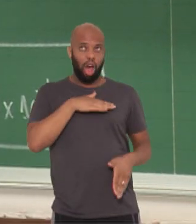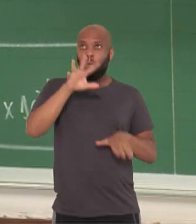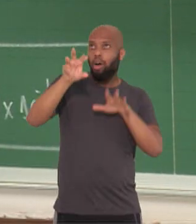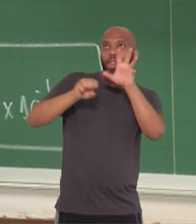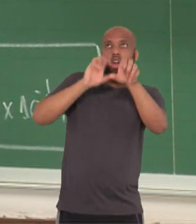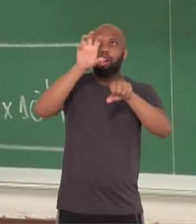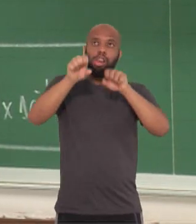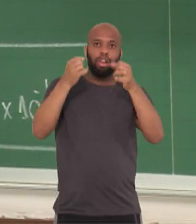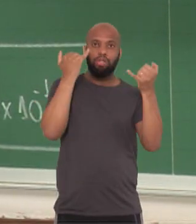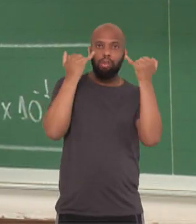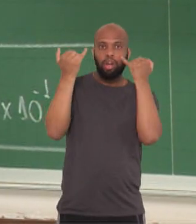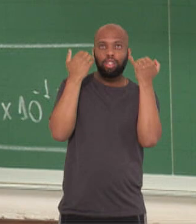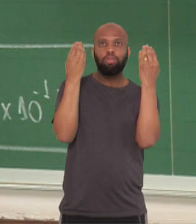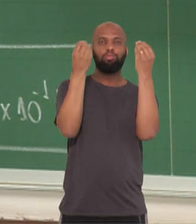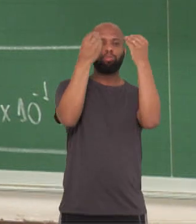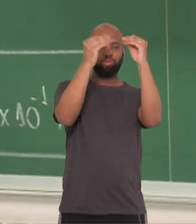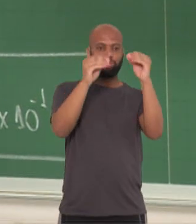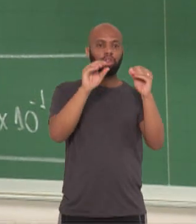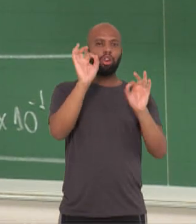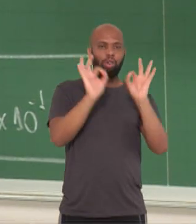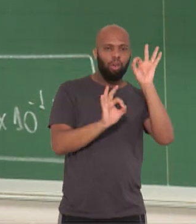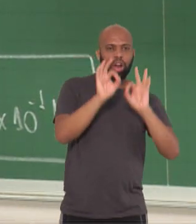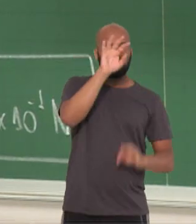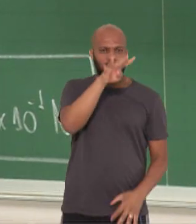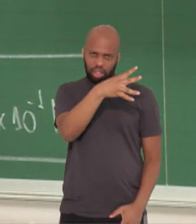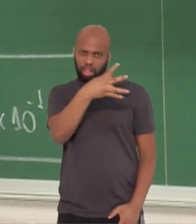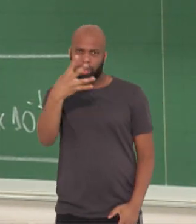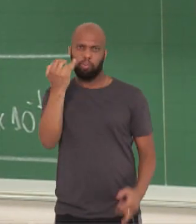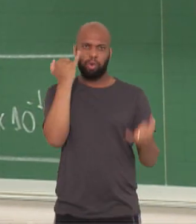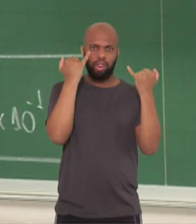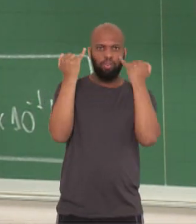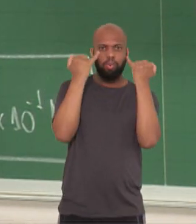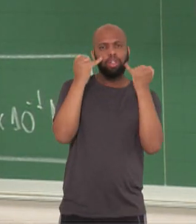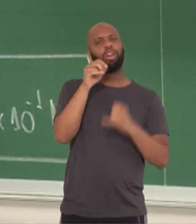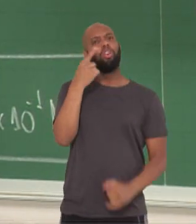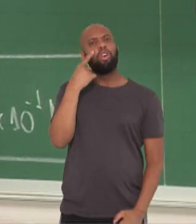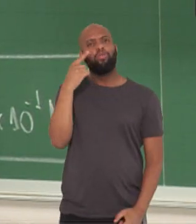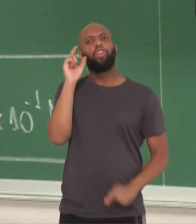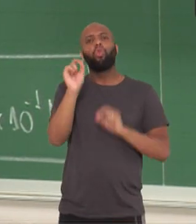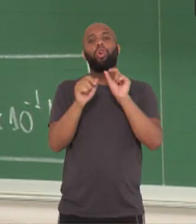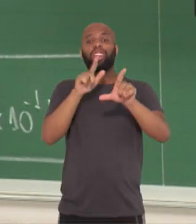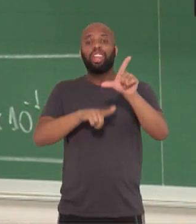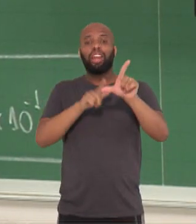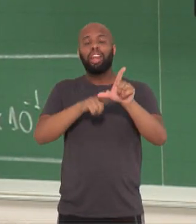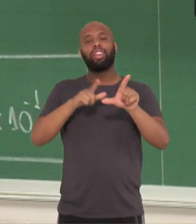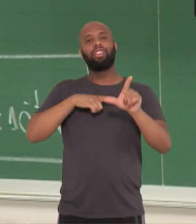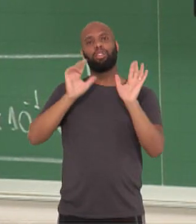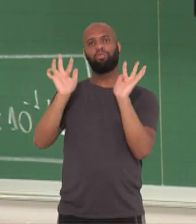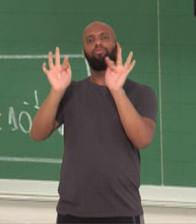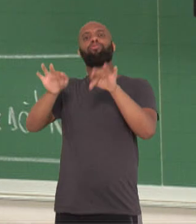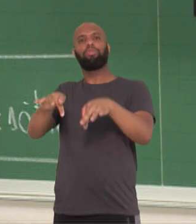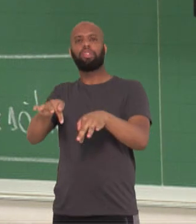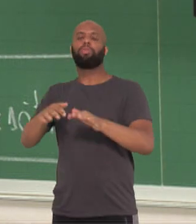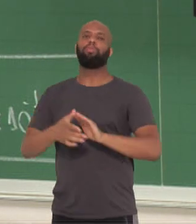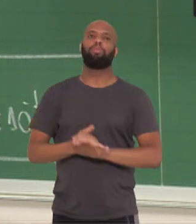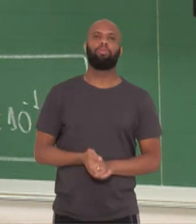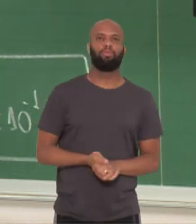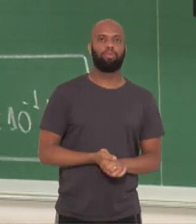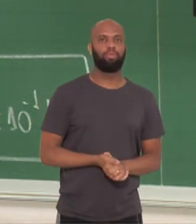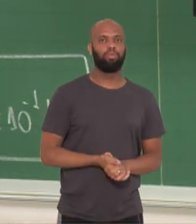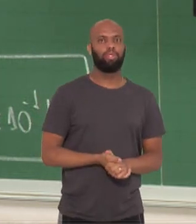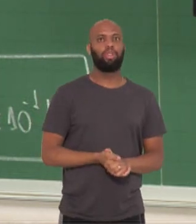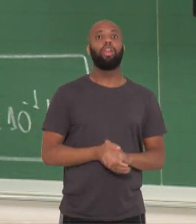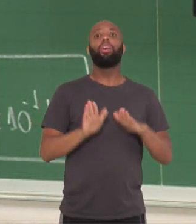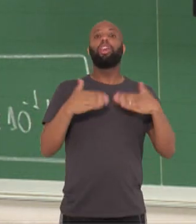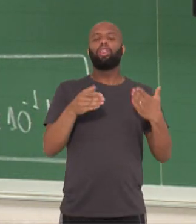todos os valores numa tabela, tentando relacionar esses valores com a grandeza física que ela representa.